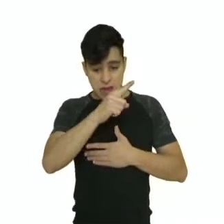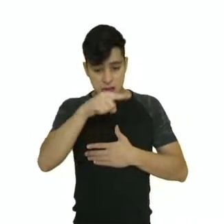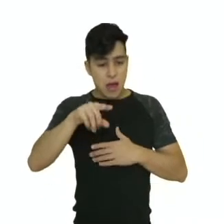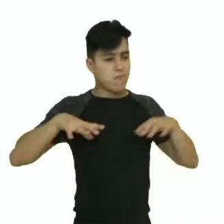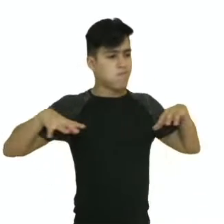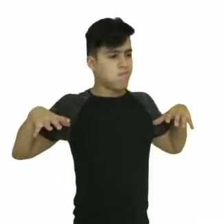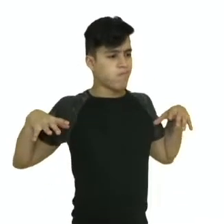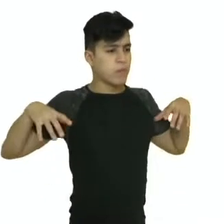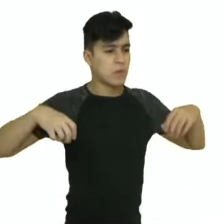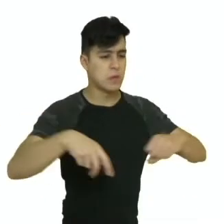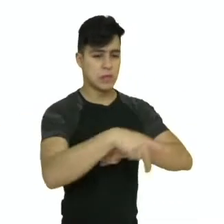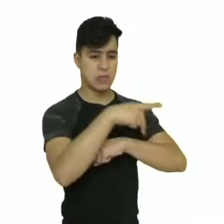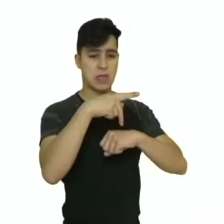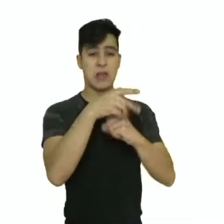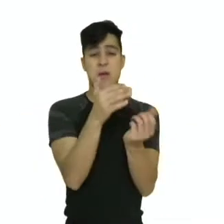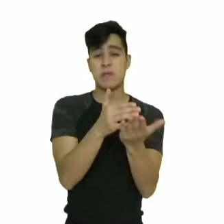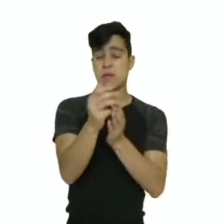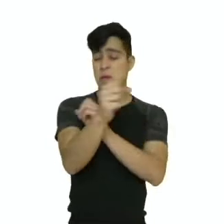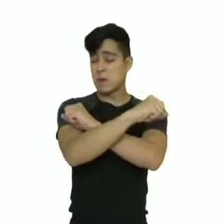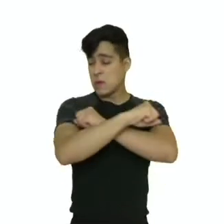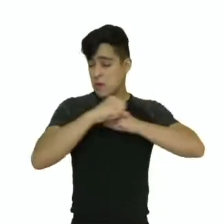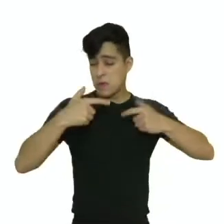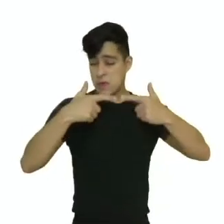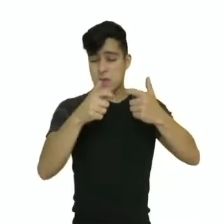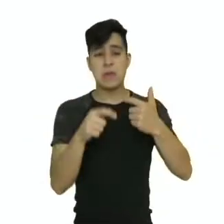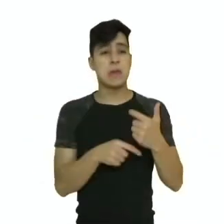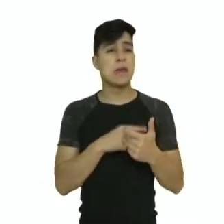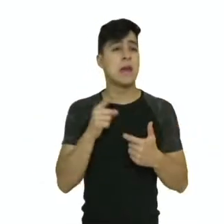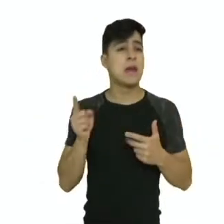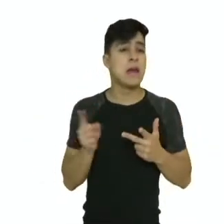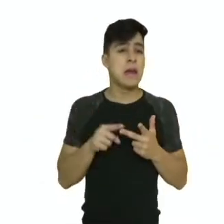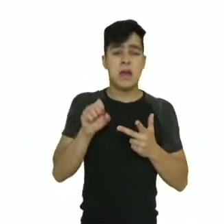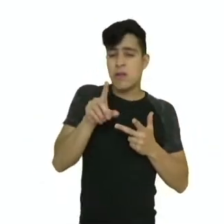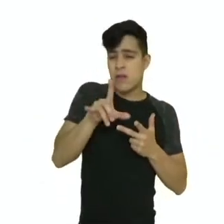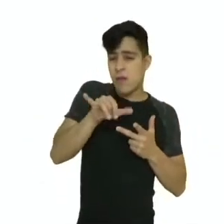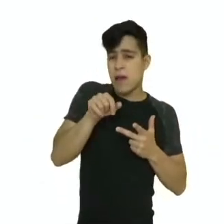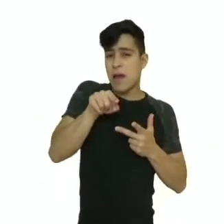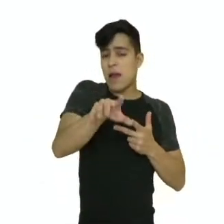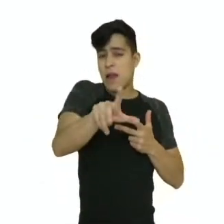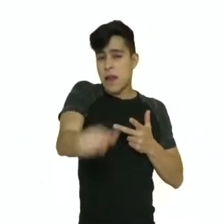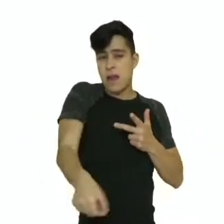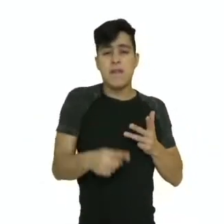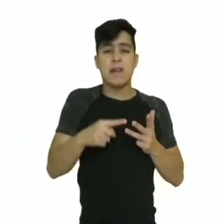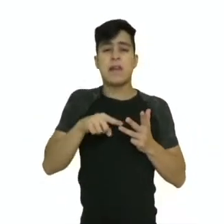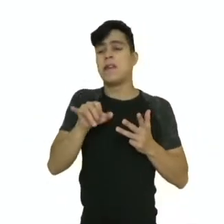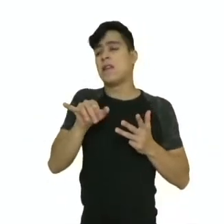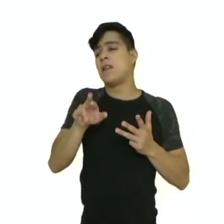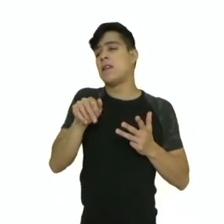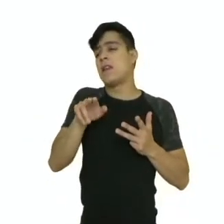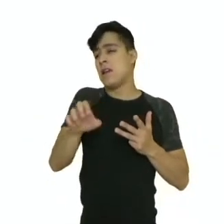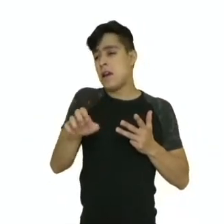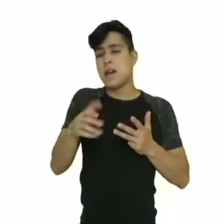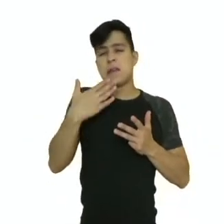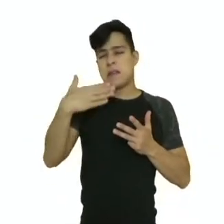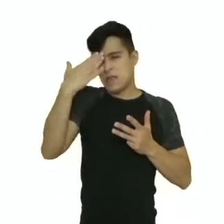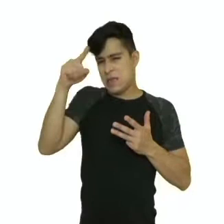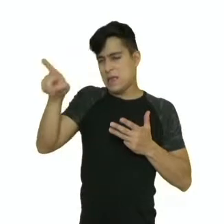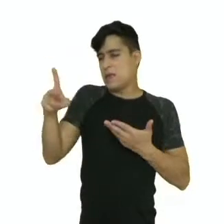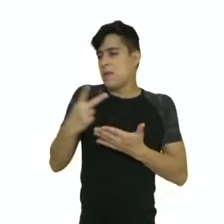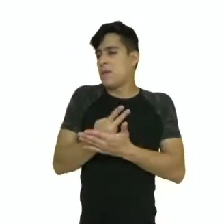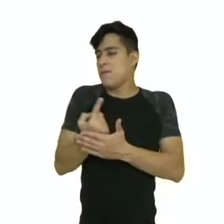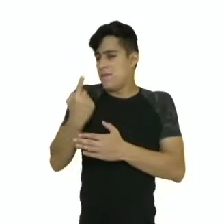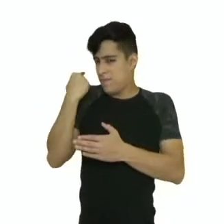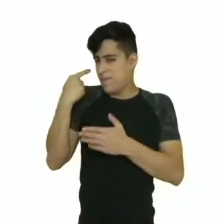conflito aumentou. Na Somália, que fica na África, no Iraque, que também aconteceu recentemente aí,